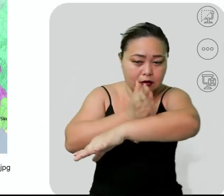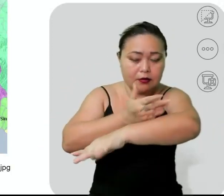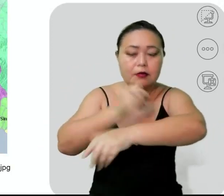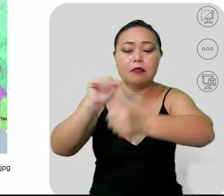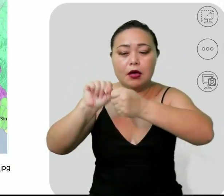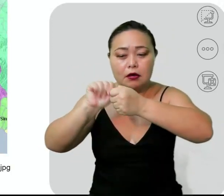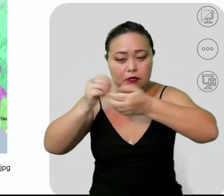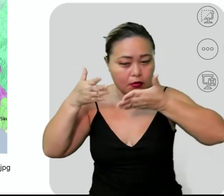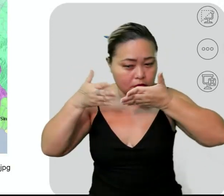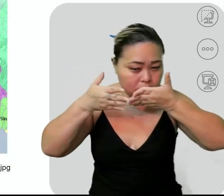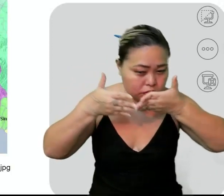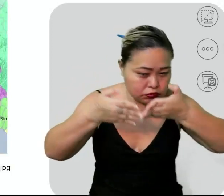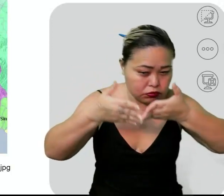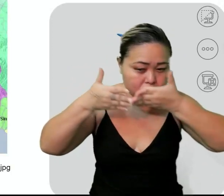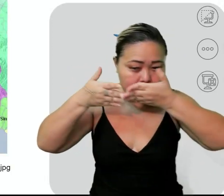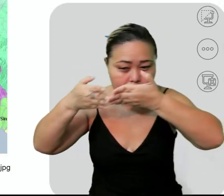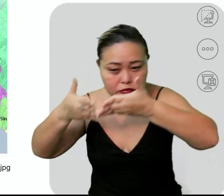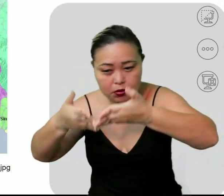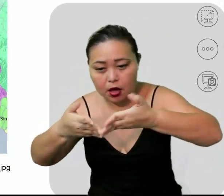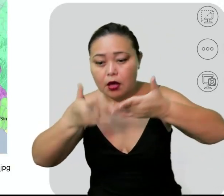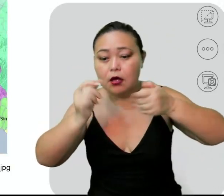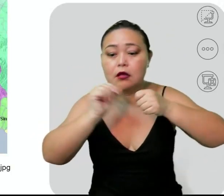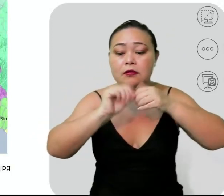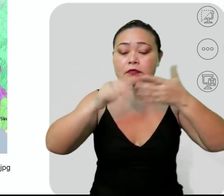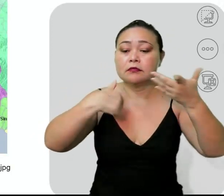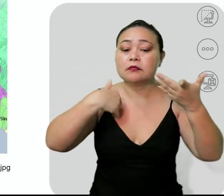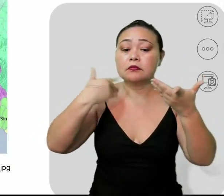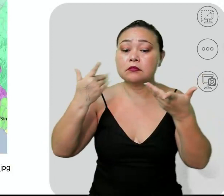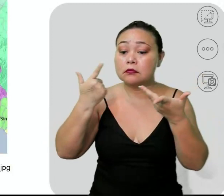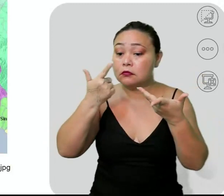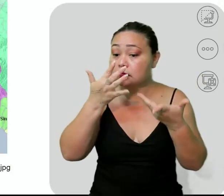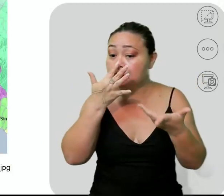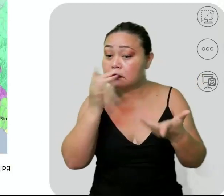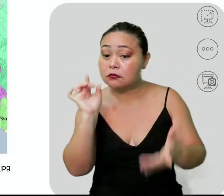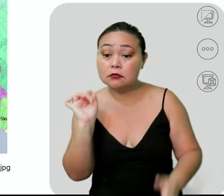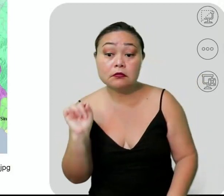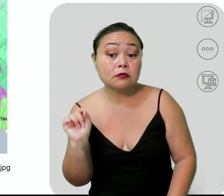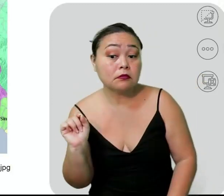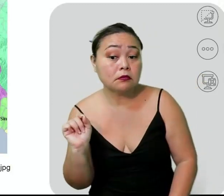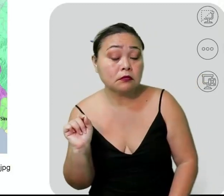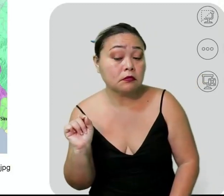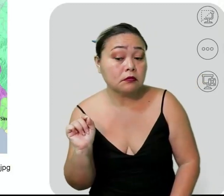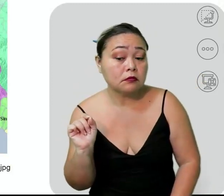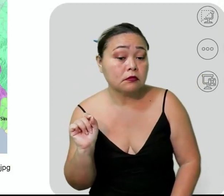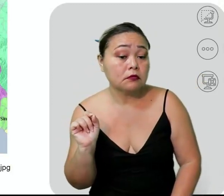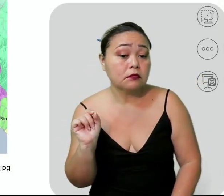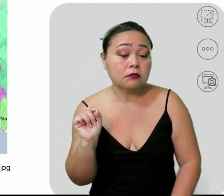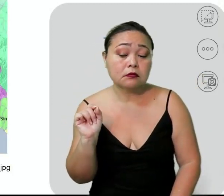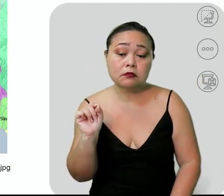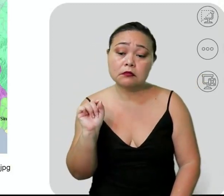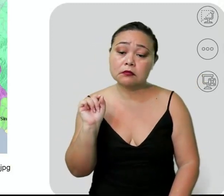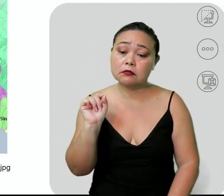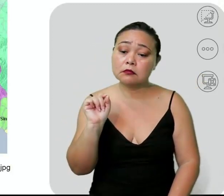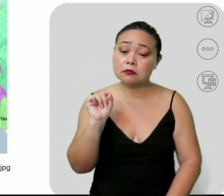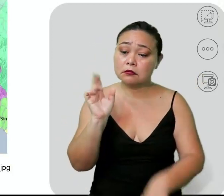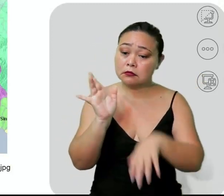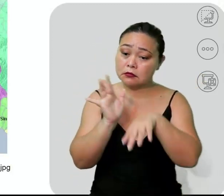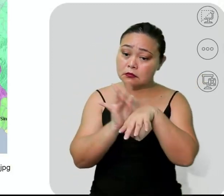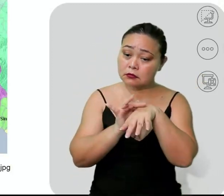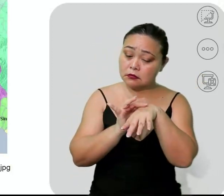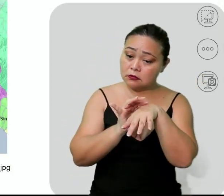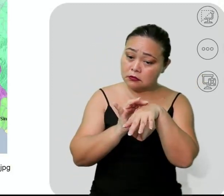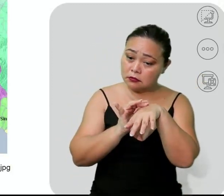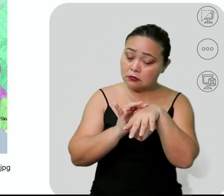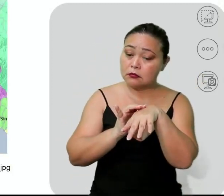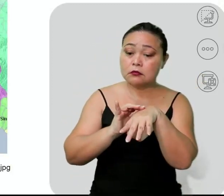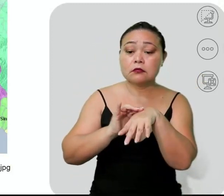mesma situação. Tá? Olha aí. Aí observe, senhores, que a peste negra, ela se